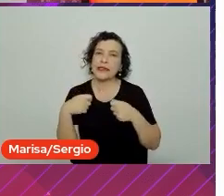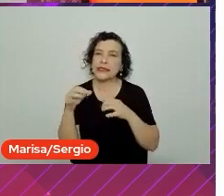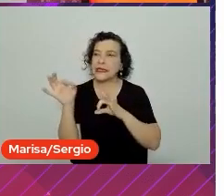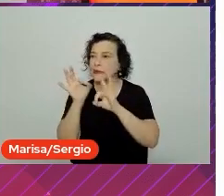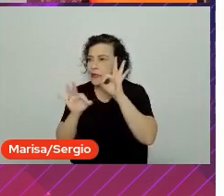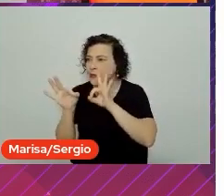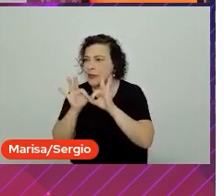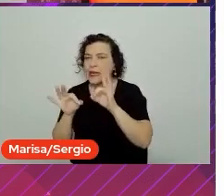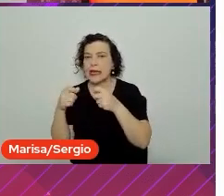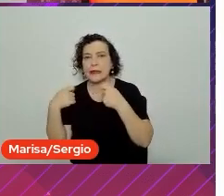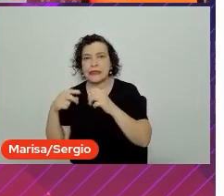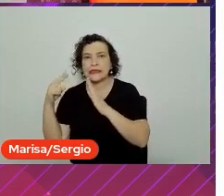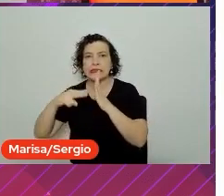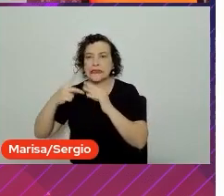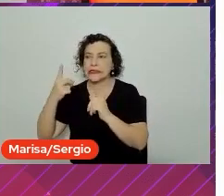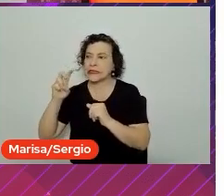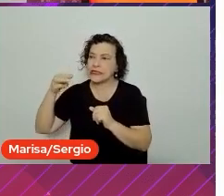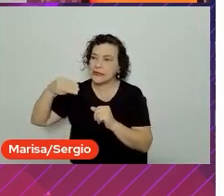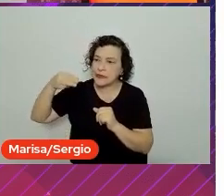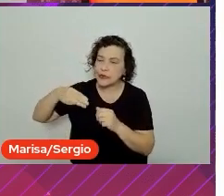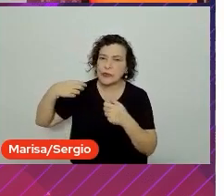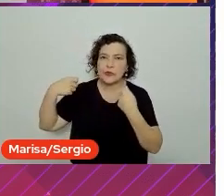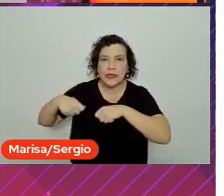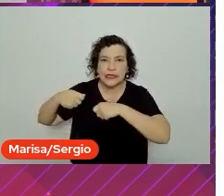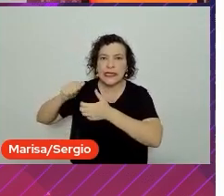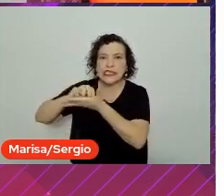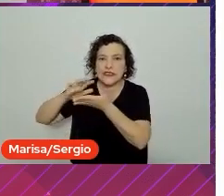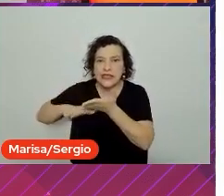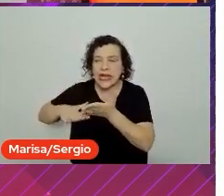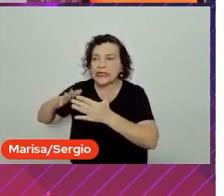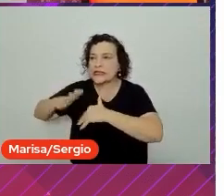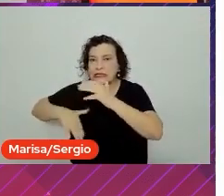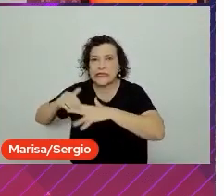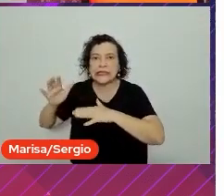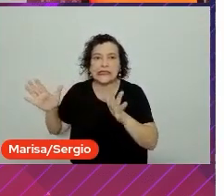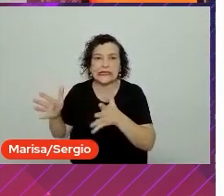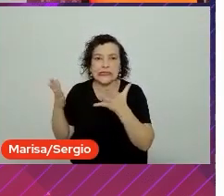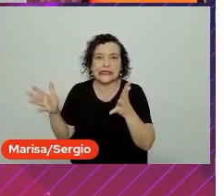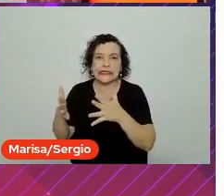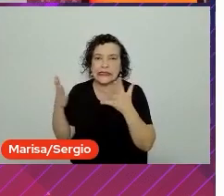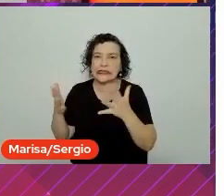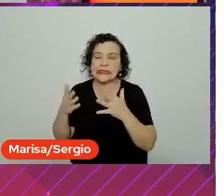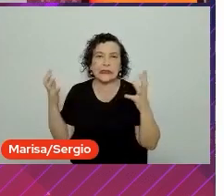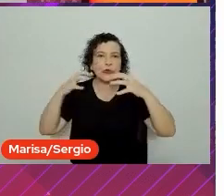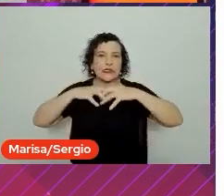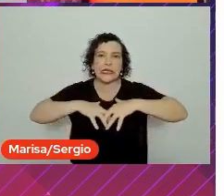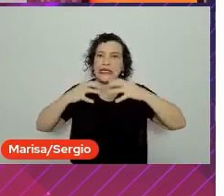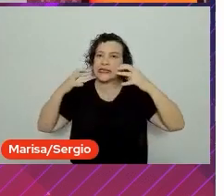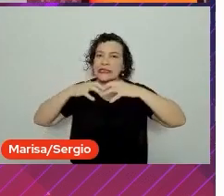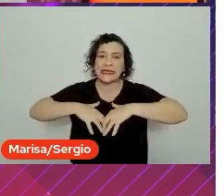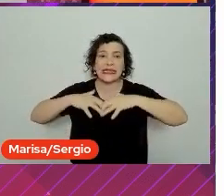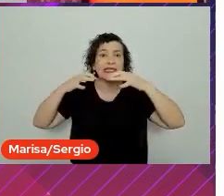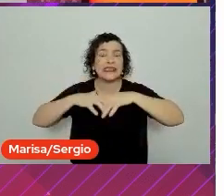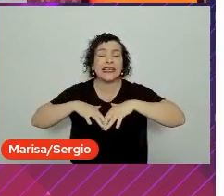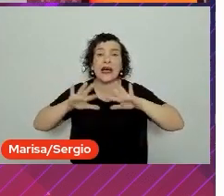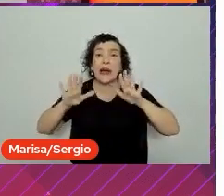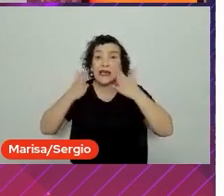que fazer a daily em 15 minutos, isso, aquilo. A pessoa era tipo a polícia do Scrum. E não se preocupava